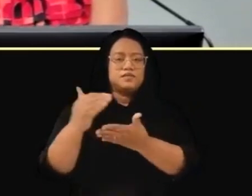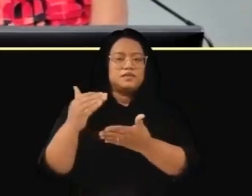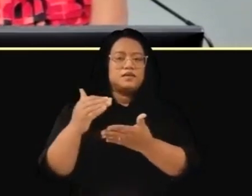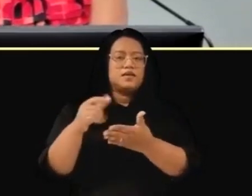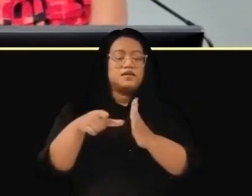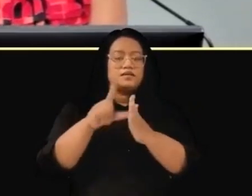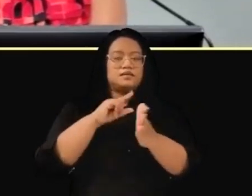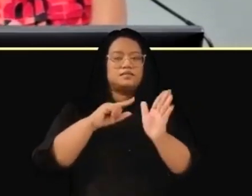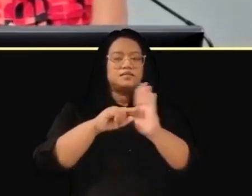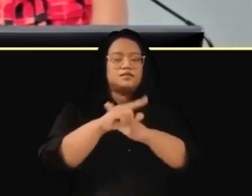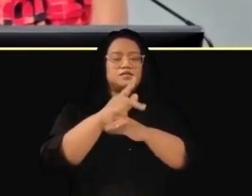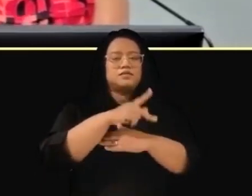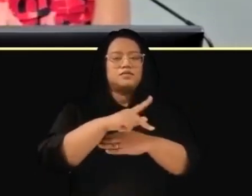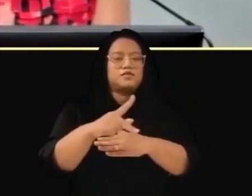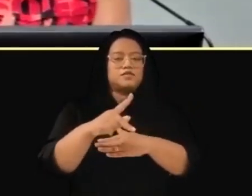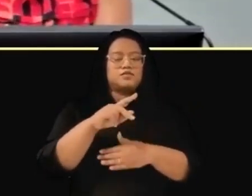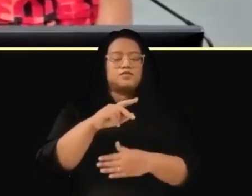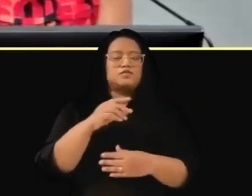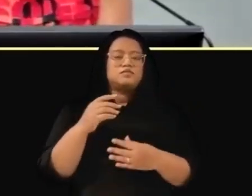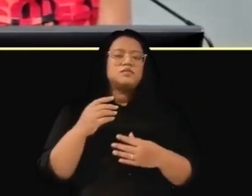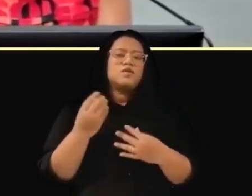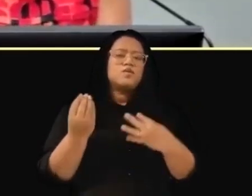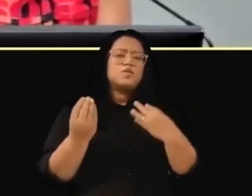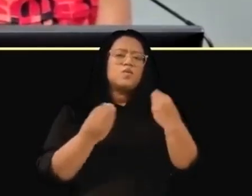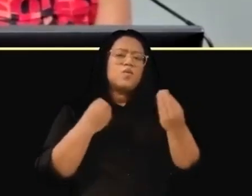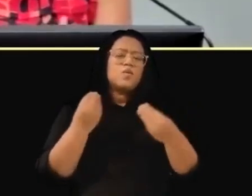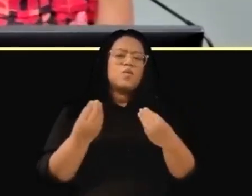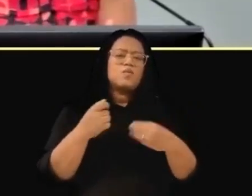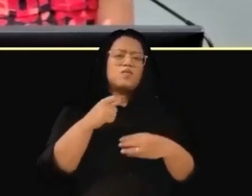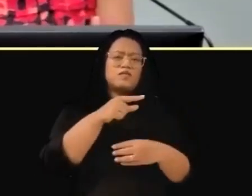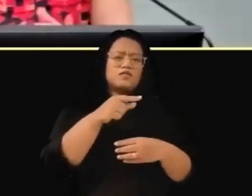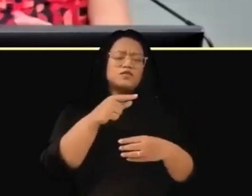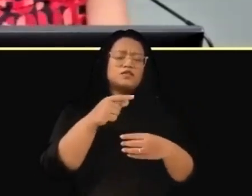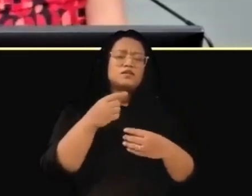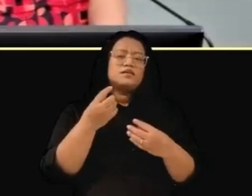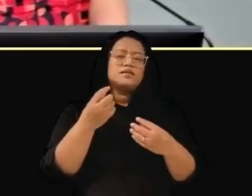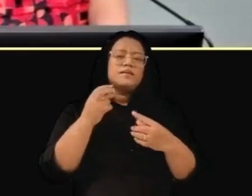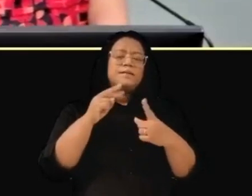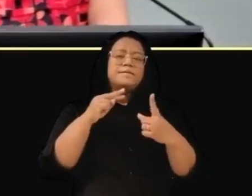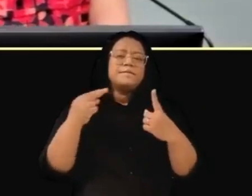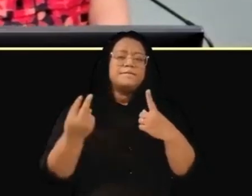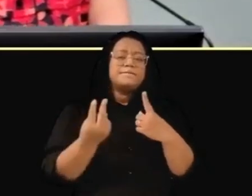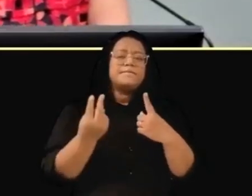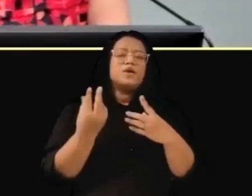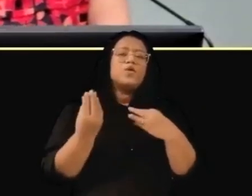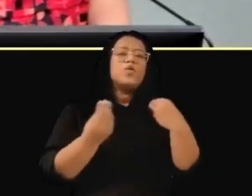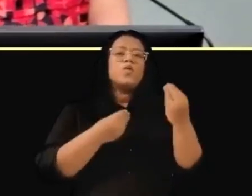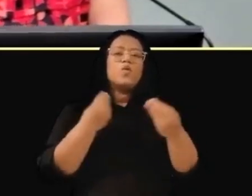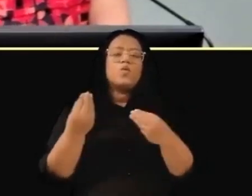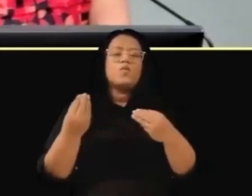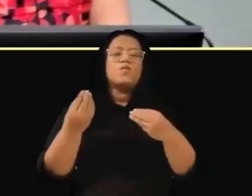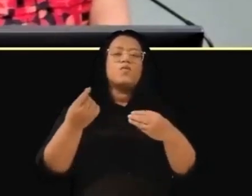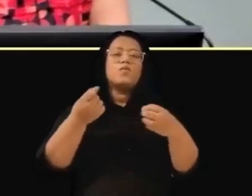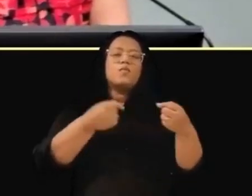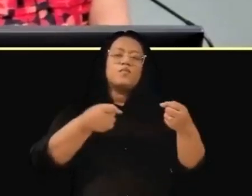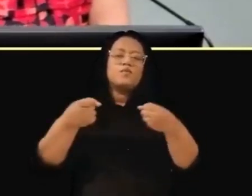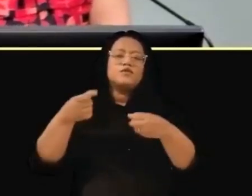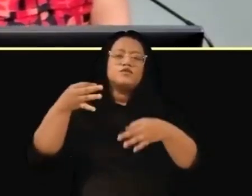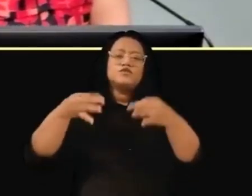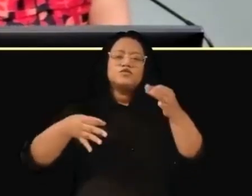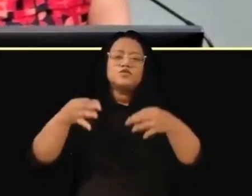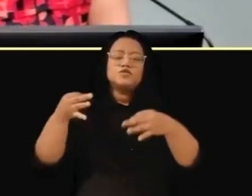professor Wagner, como o senhor vê, ou se é que o senhor consegue vislumbrar, como o Poder Judiciário tem